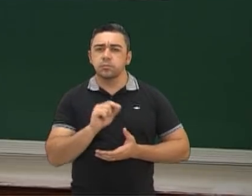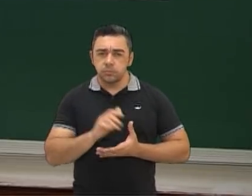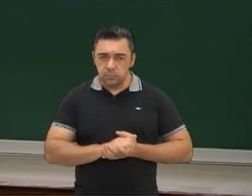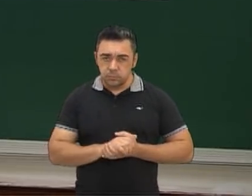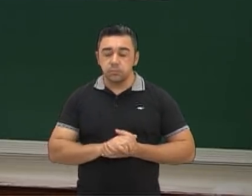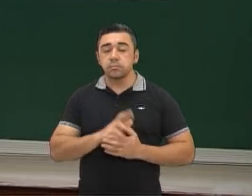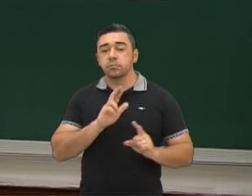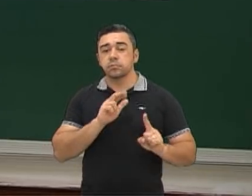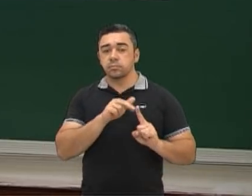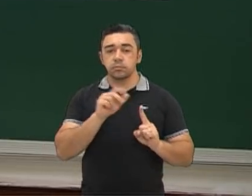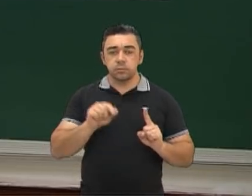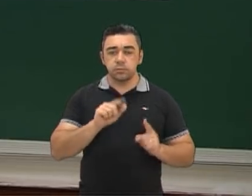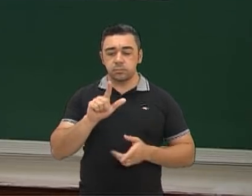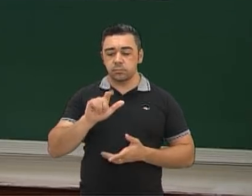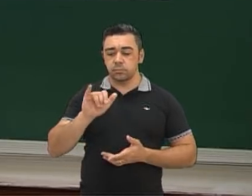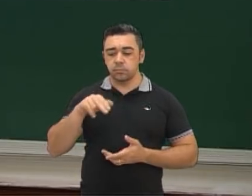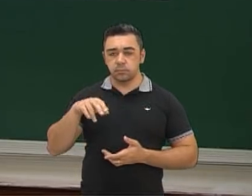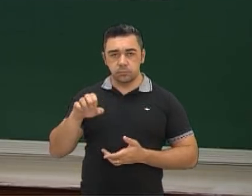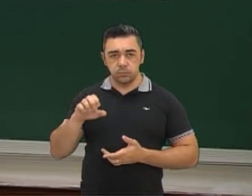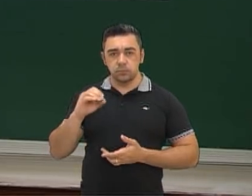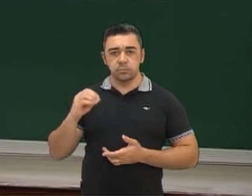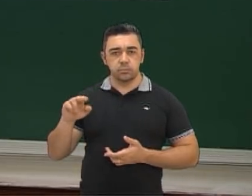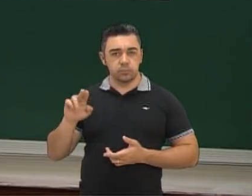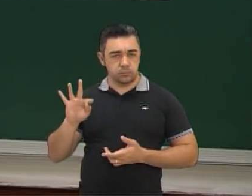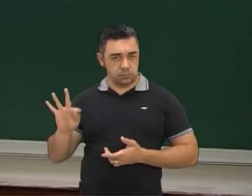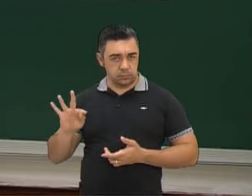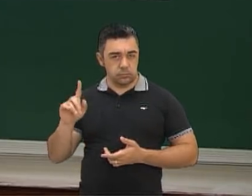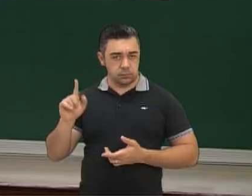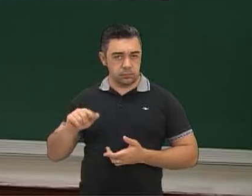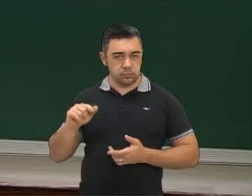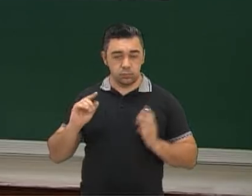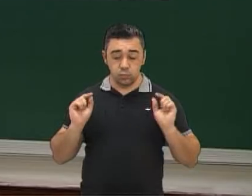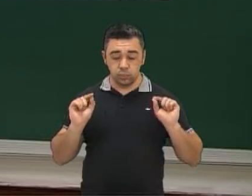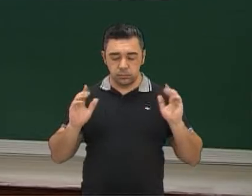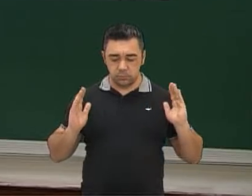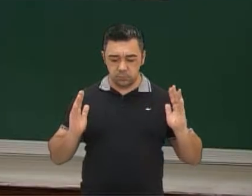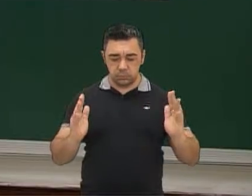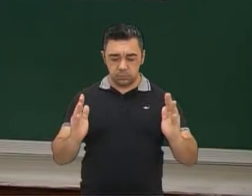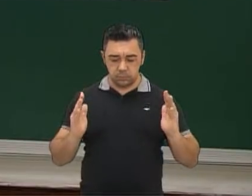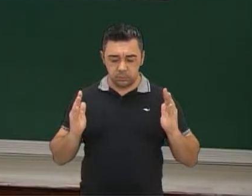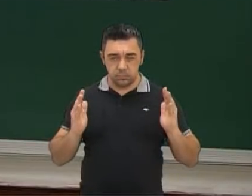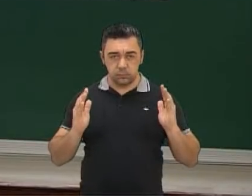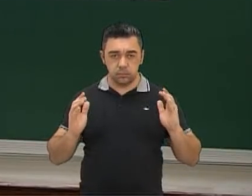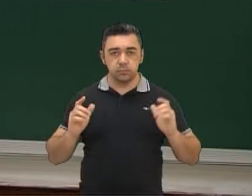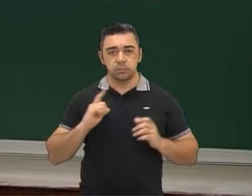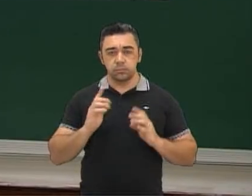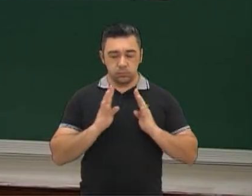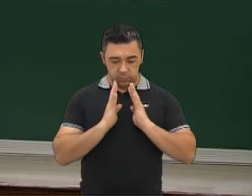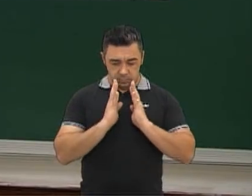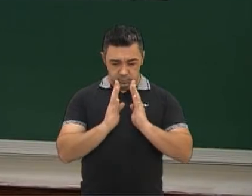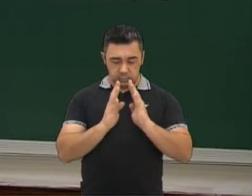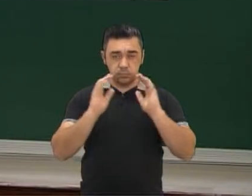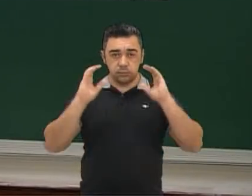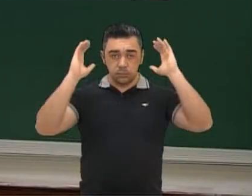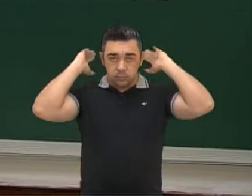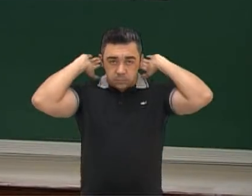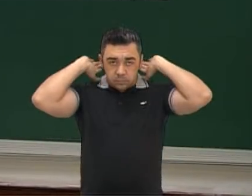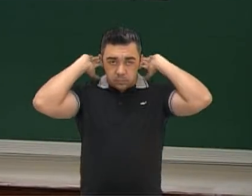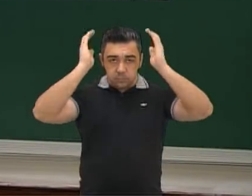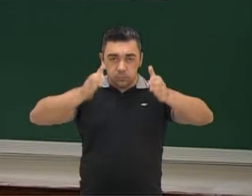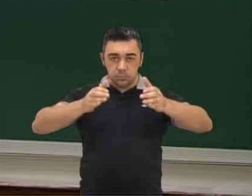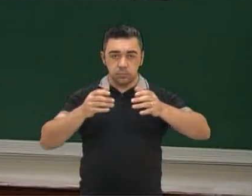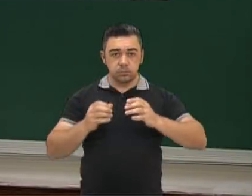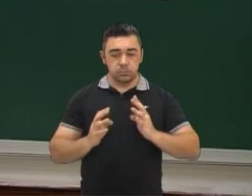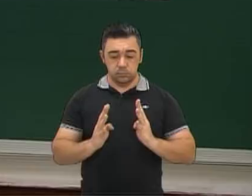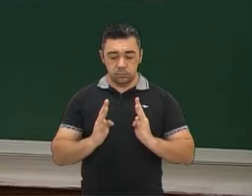aquela referente ao line out, a cobrança de lateral, né? Quando os jogadores se posicionam em duas fileiras e alguns